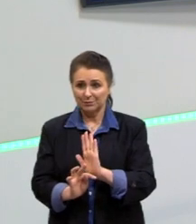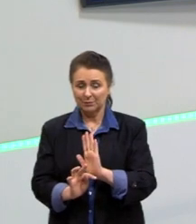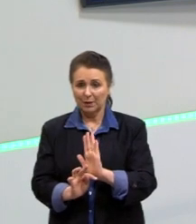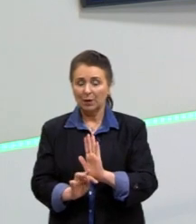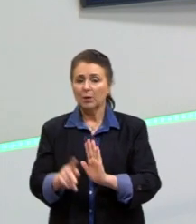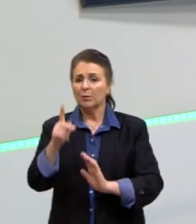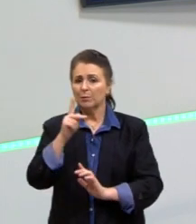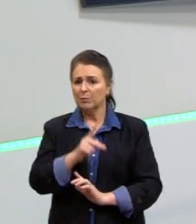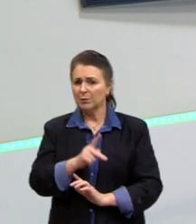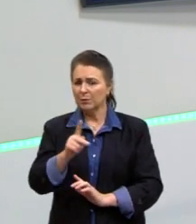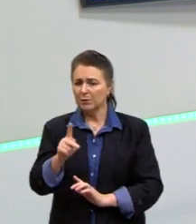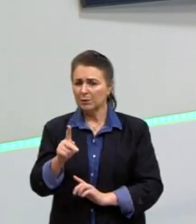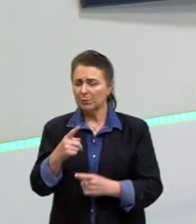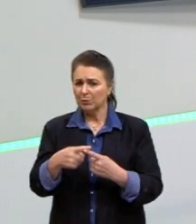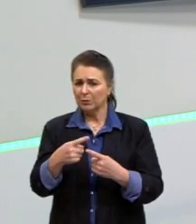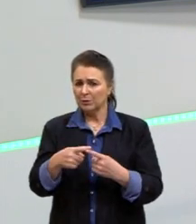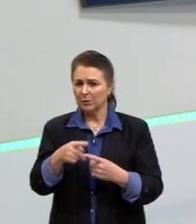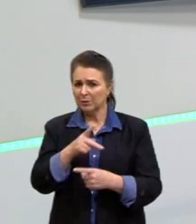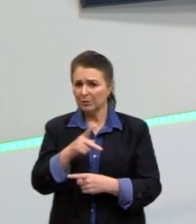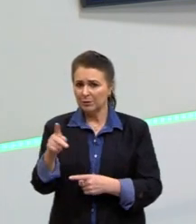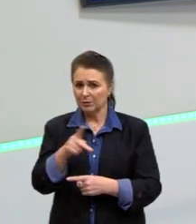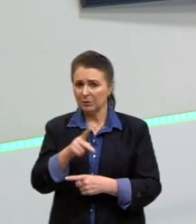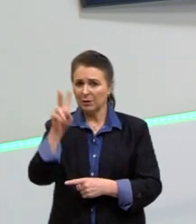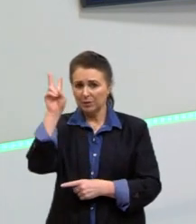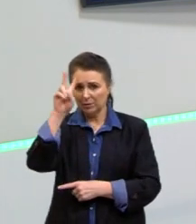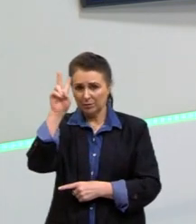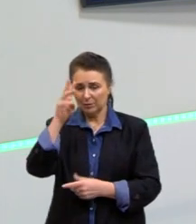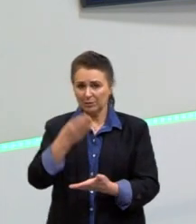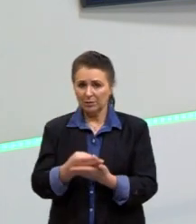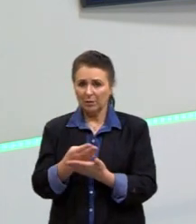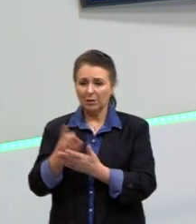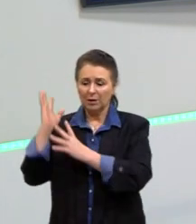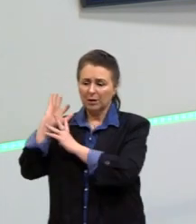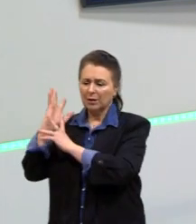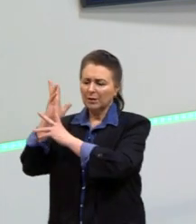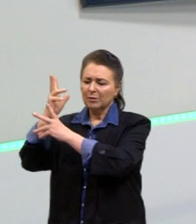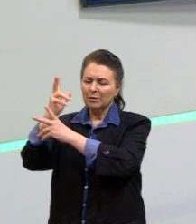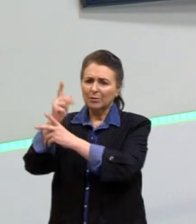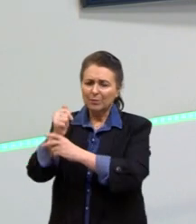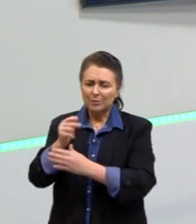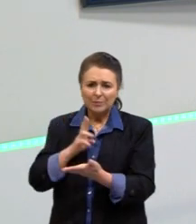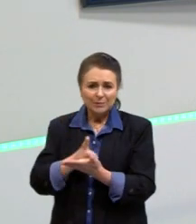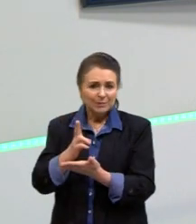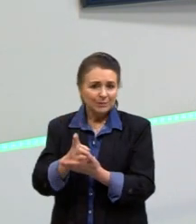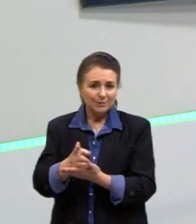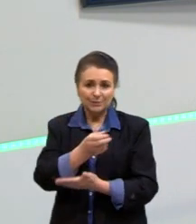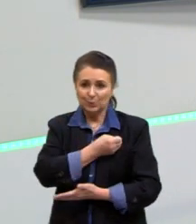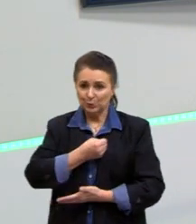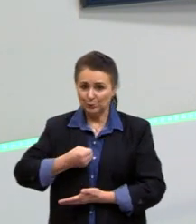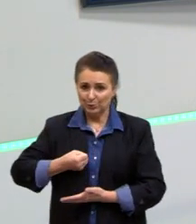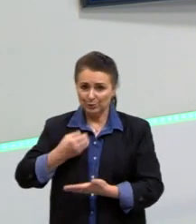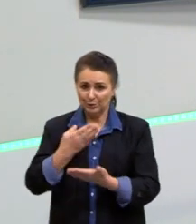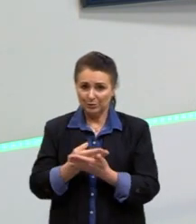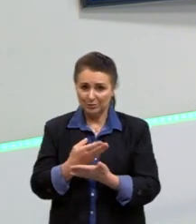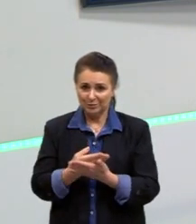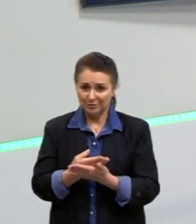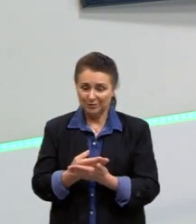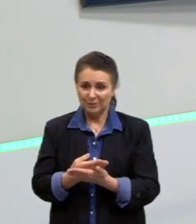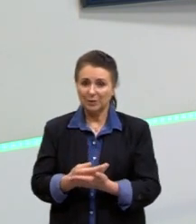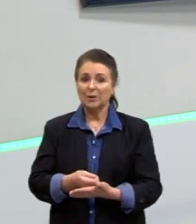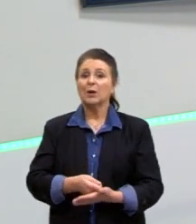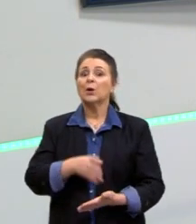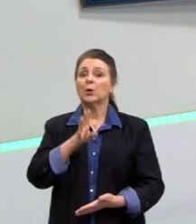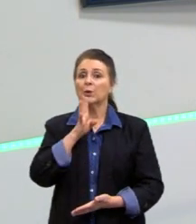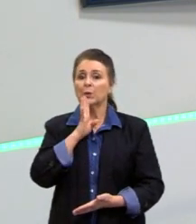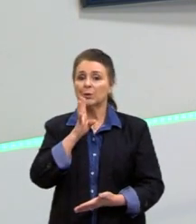aula tantas vezes? Né? Vocês já me viram retomar essa aula milhares de vezes. Por quê? Porque conhecer